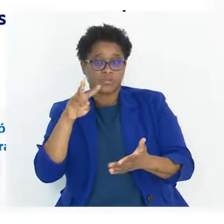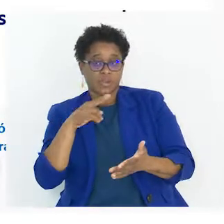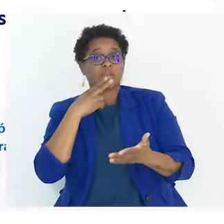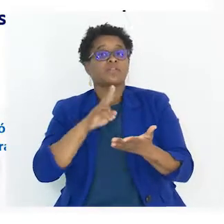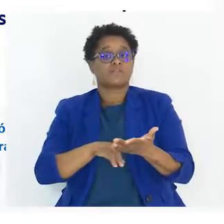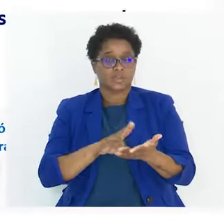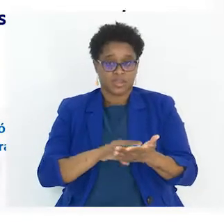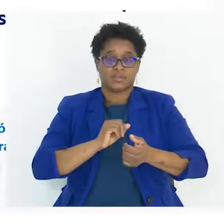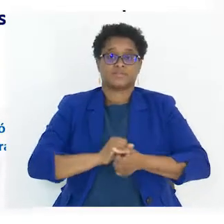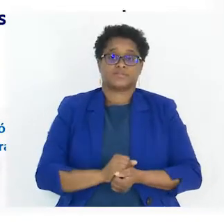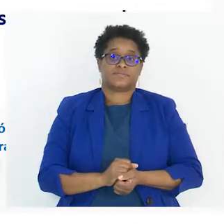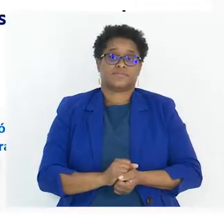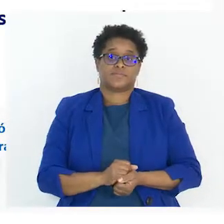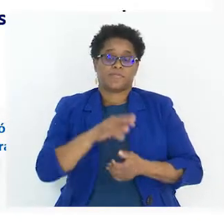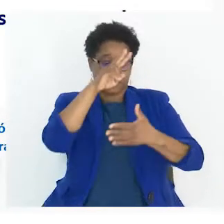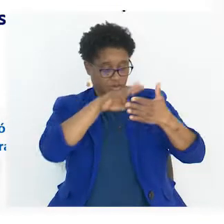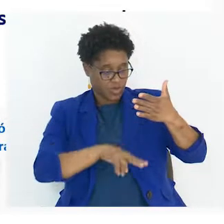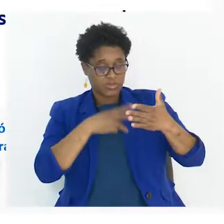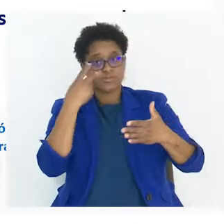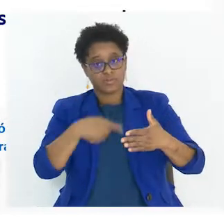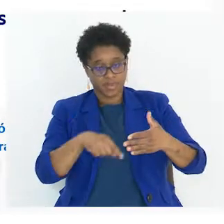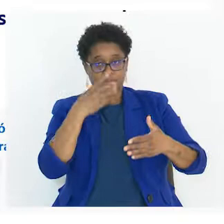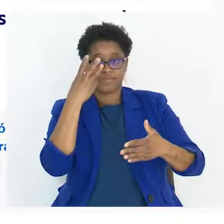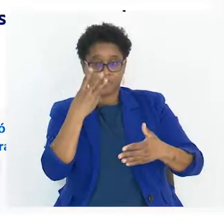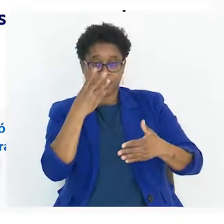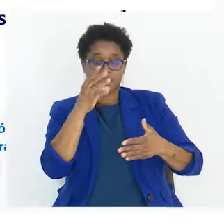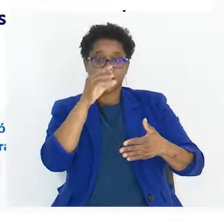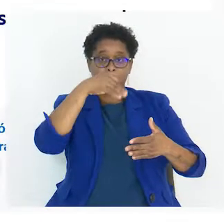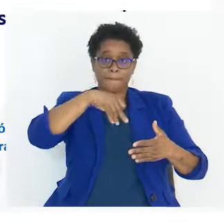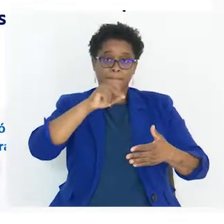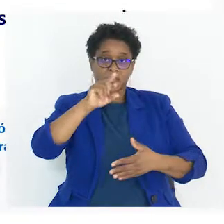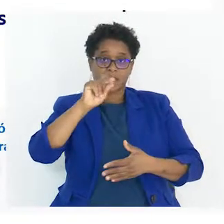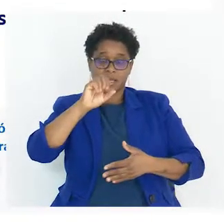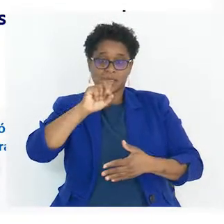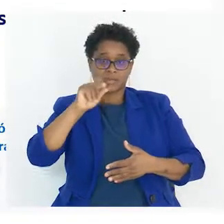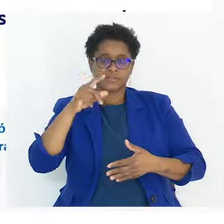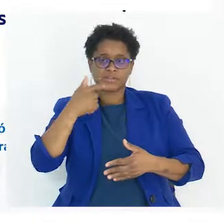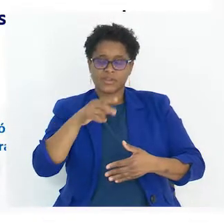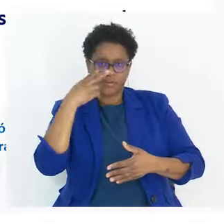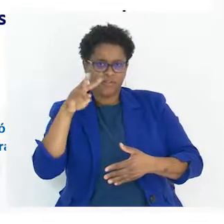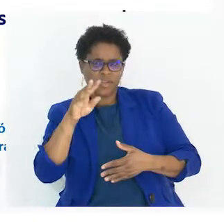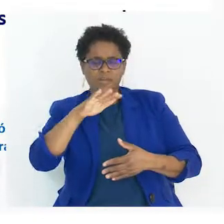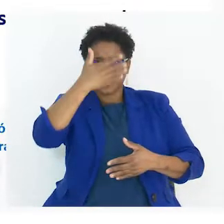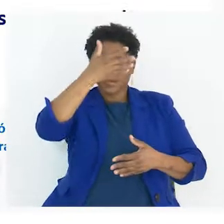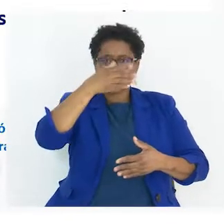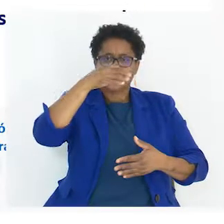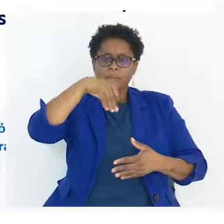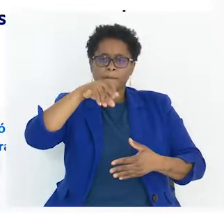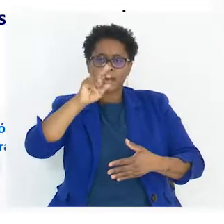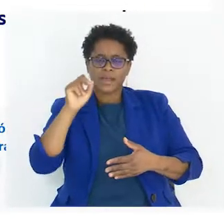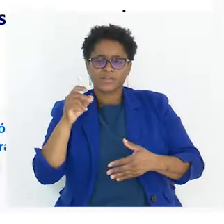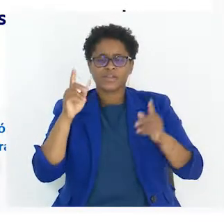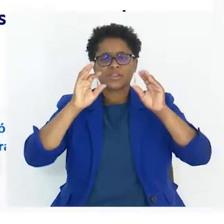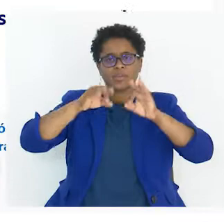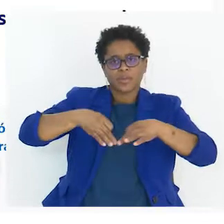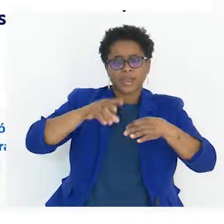verdade, o texto tem 3 parágrafos. Estão a ver? Temos o primeiro parágrafo que termina na palavra estreito,